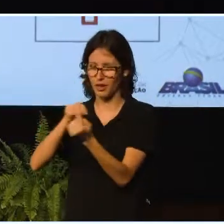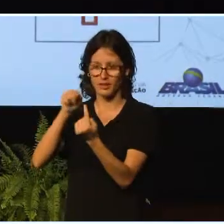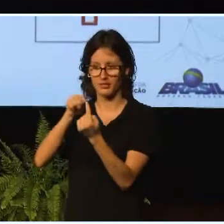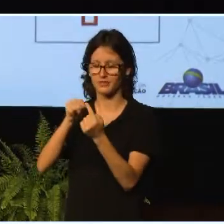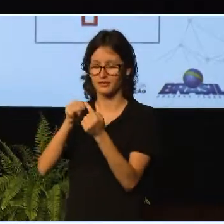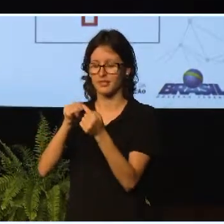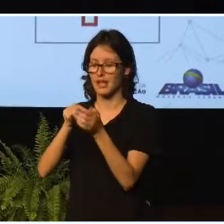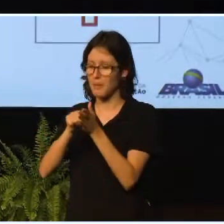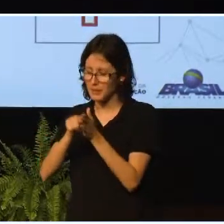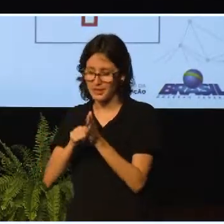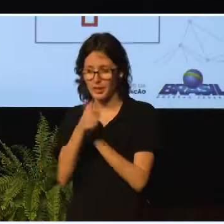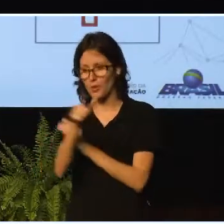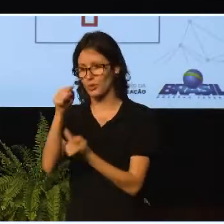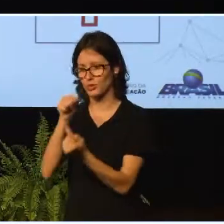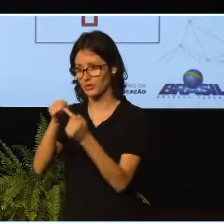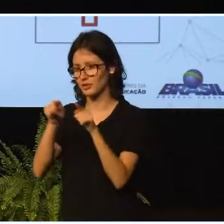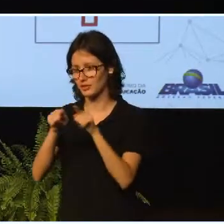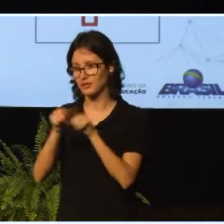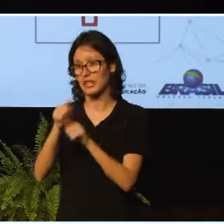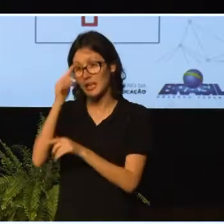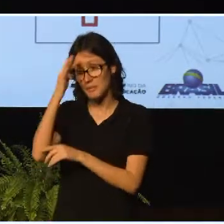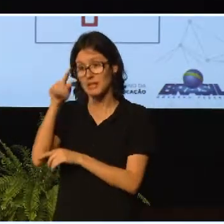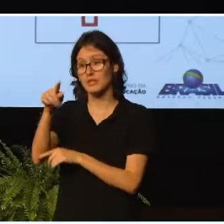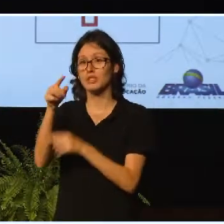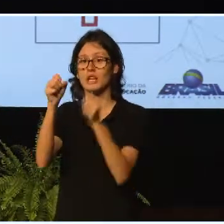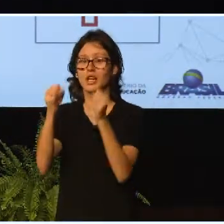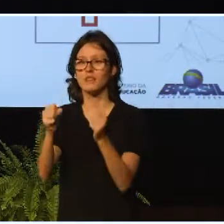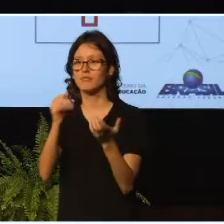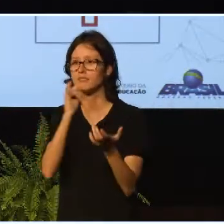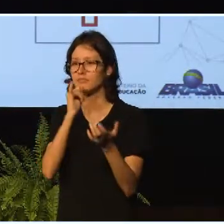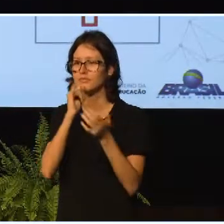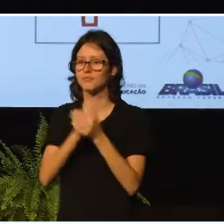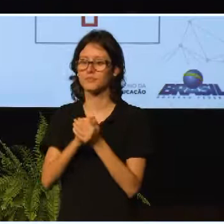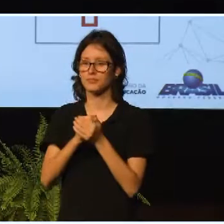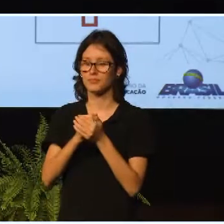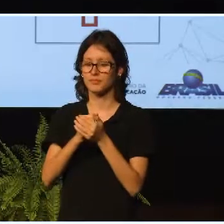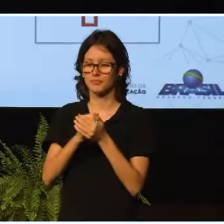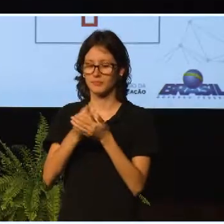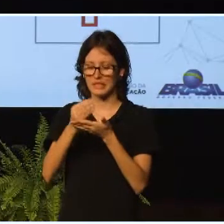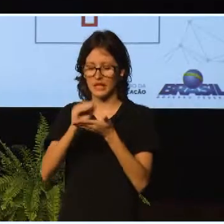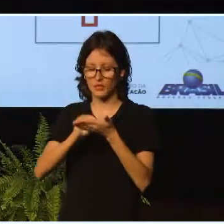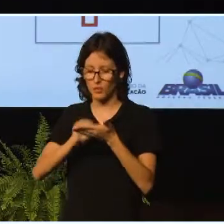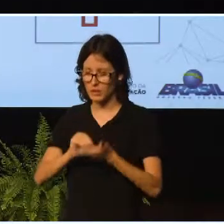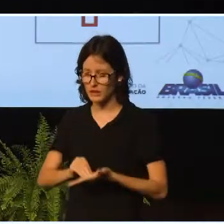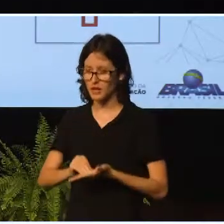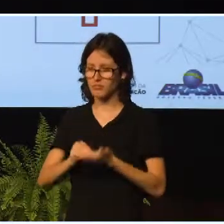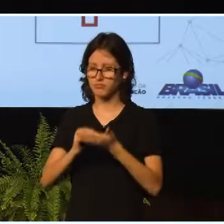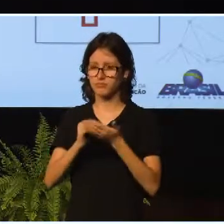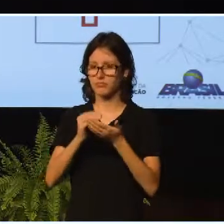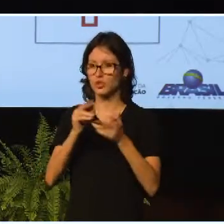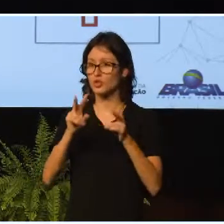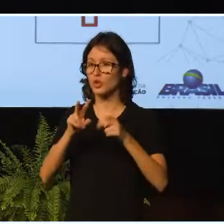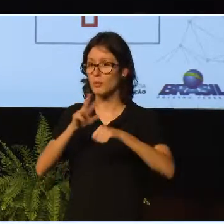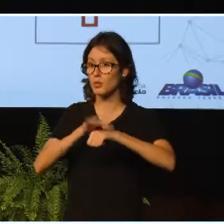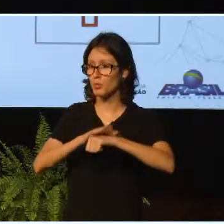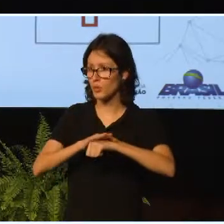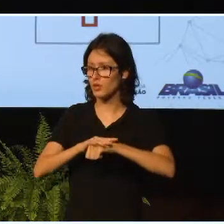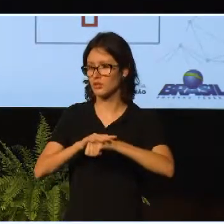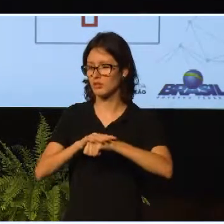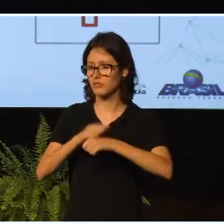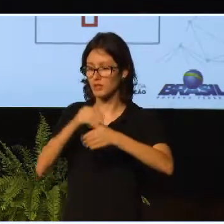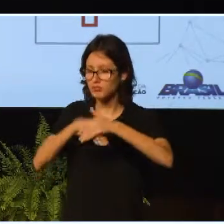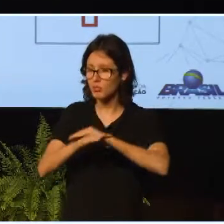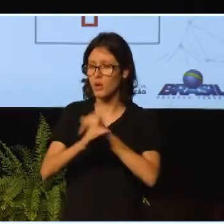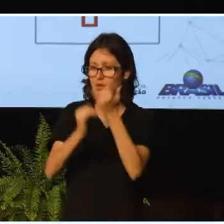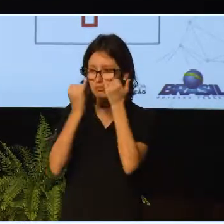outras aplicações. Exemplo, imagina se você pudesse armazenar informações em alguma patologia, alguma